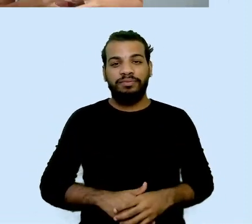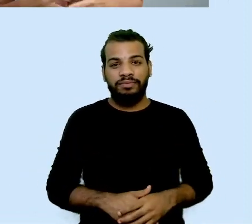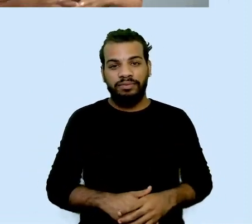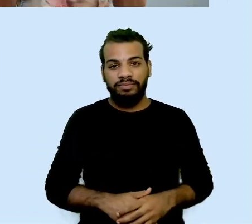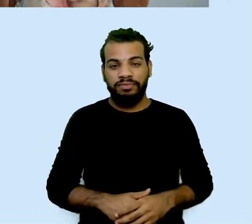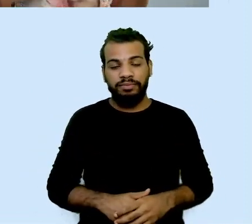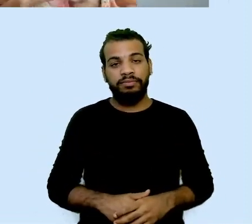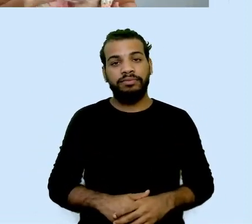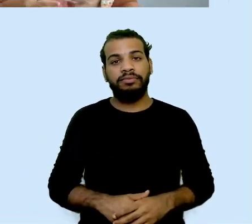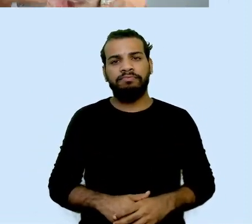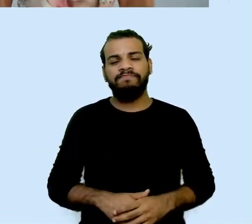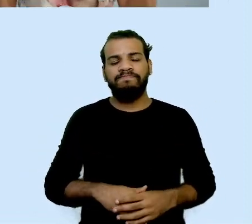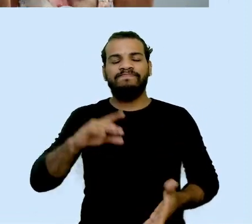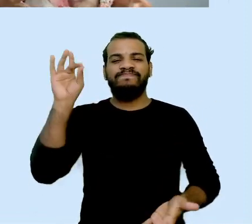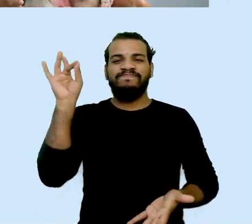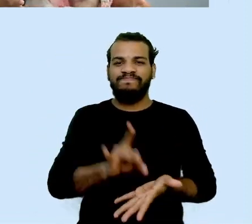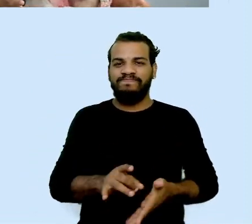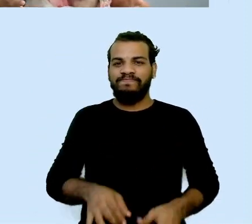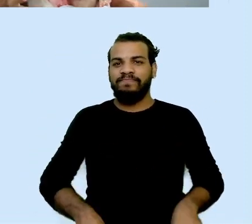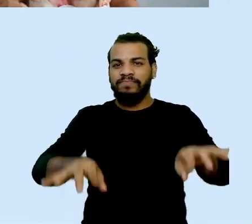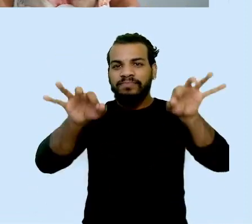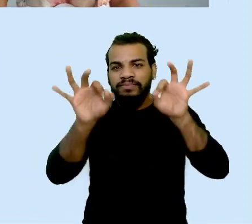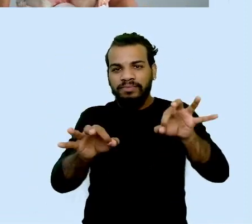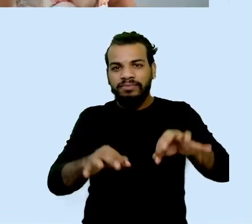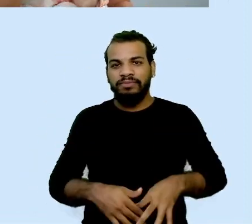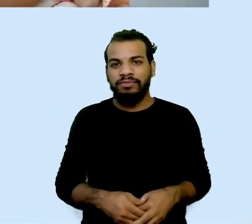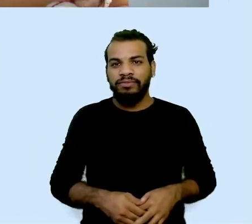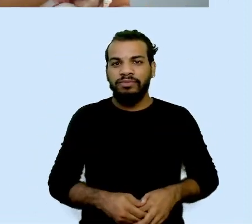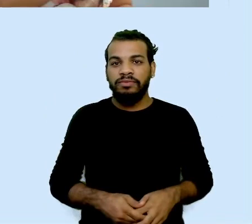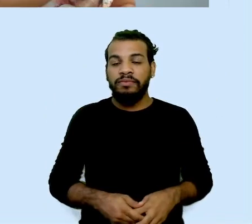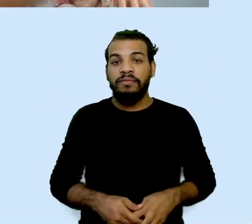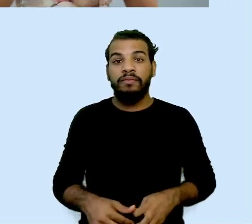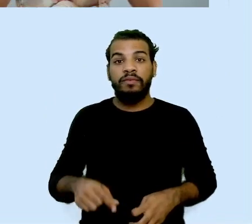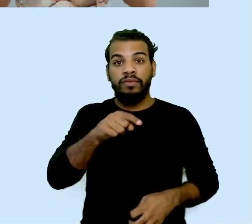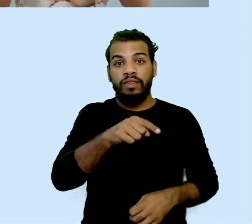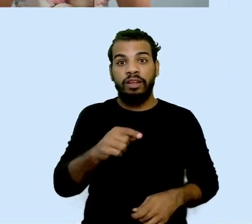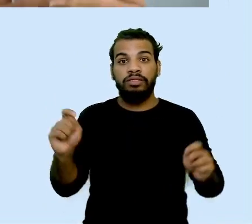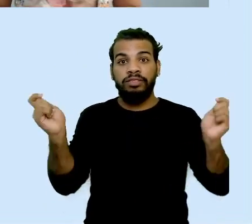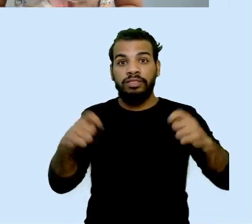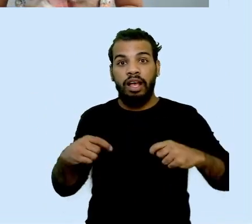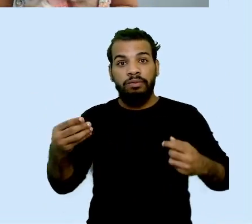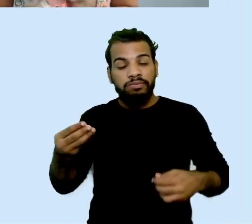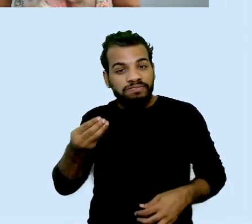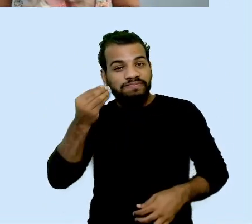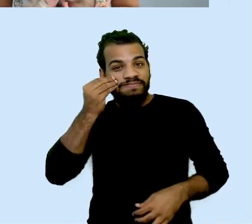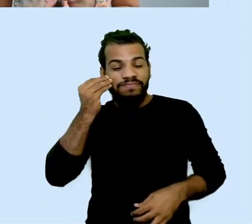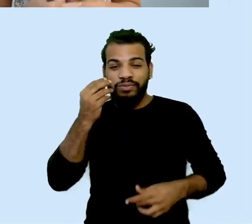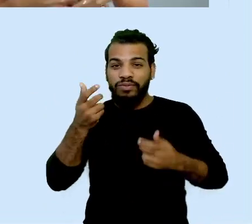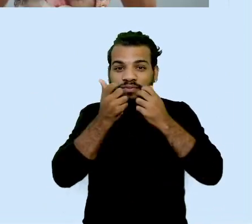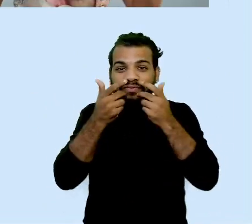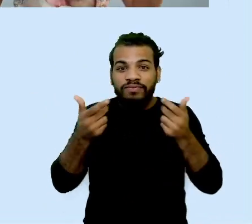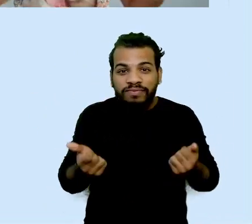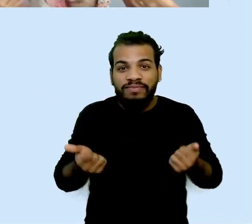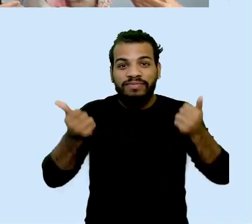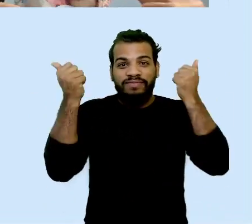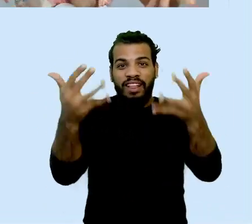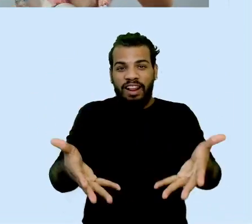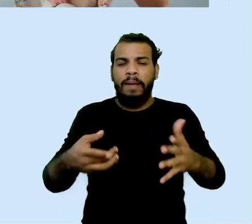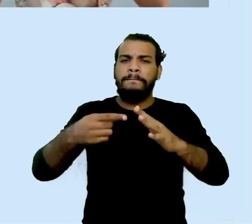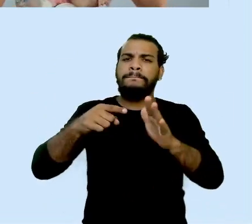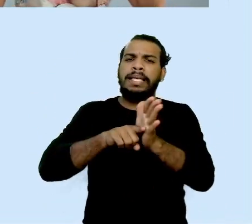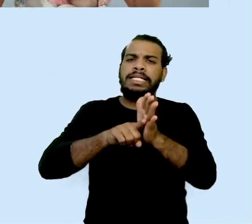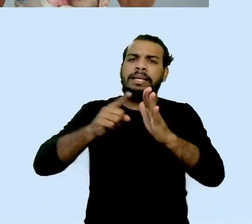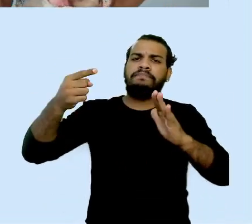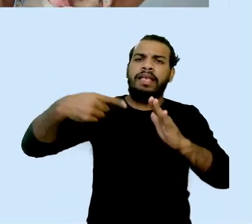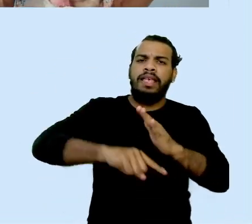que vai dar muito certo, vai dar muito pano para manga. E você vai experimentar tudo isso aqui que a gente está falando. Faz uma pesquisa mais